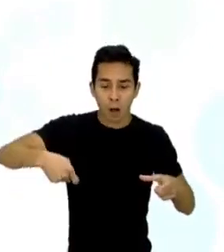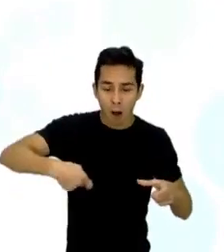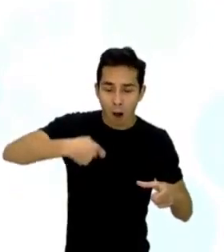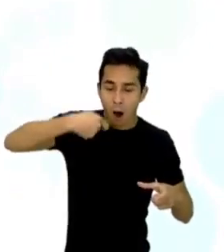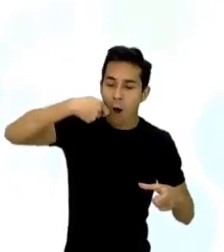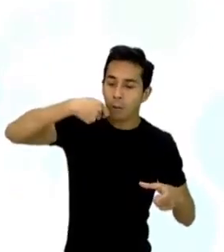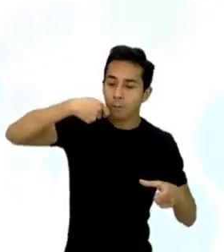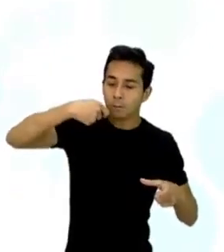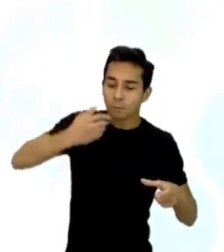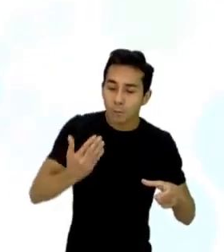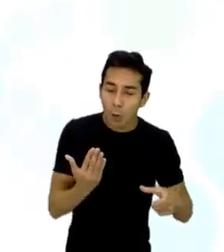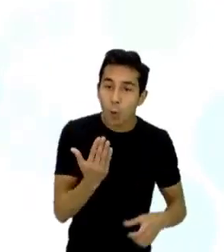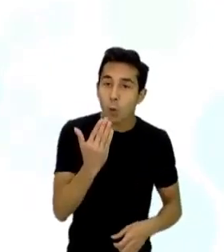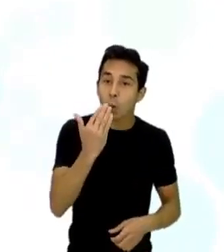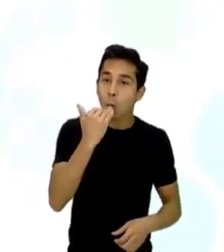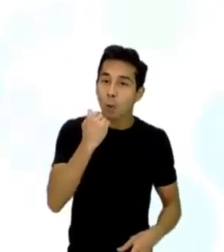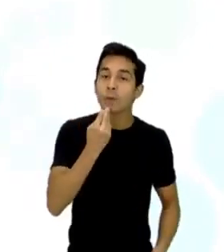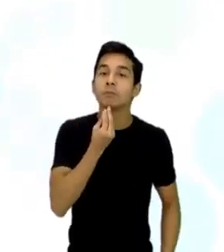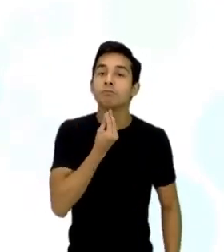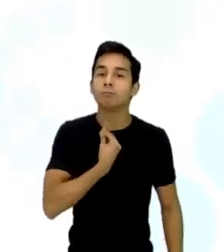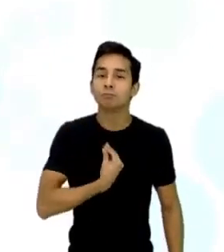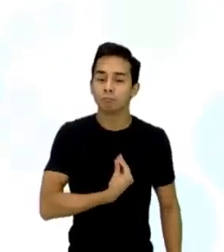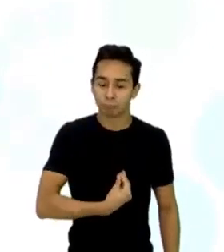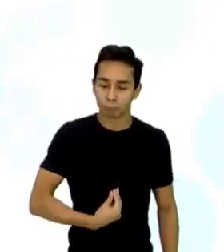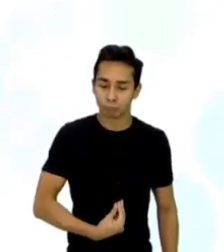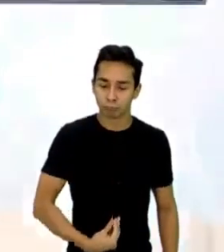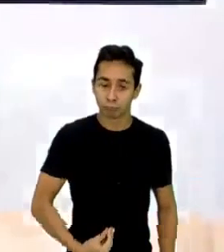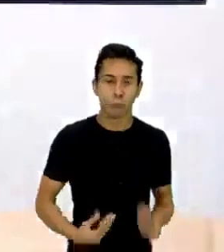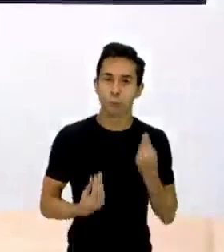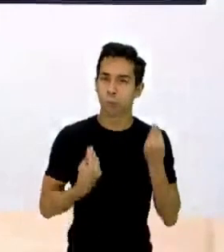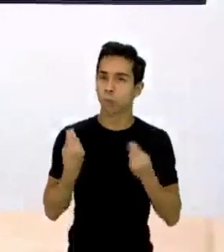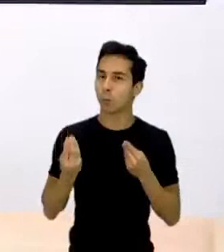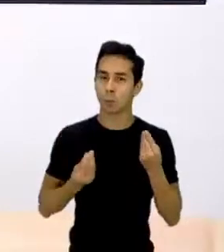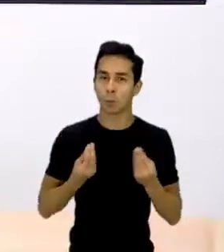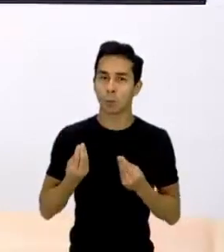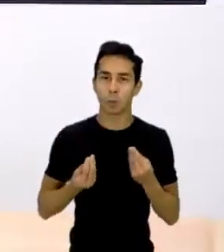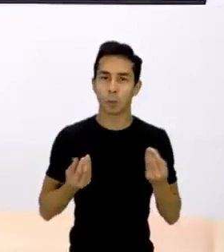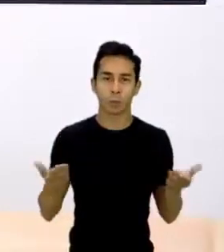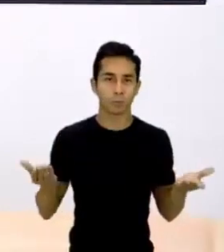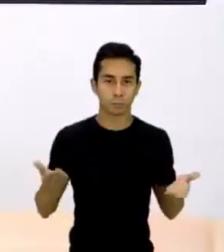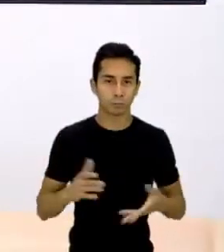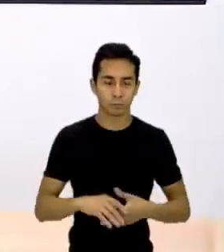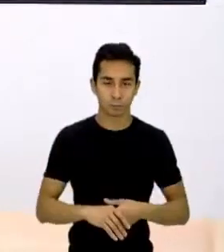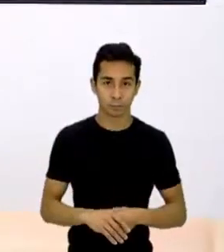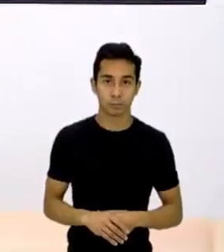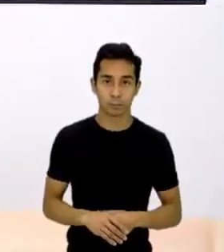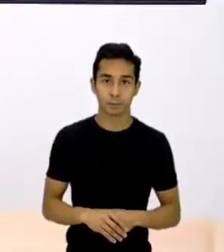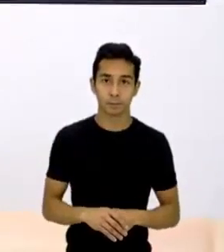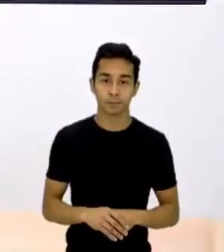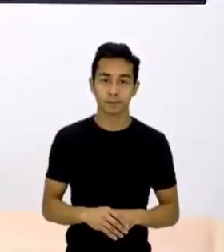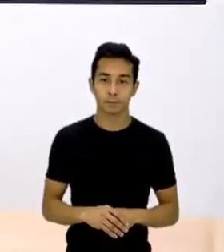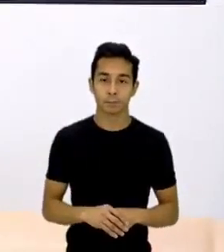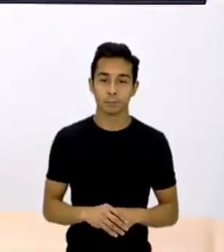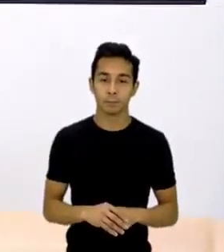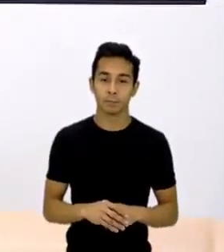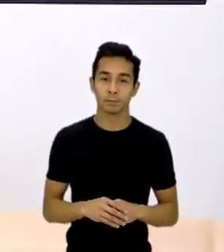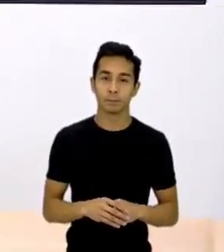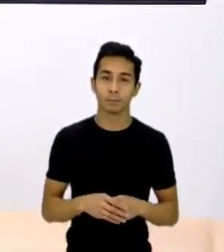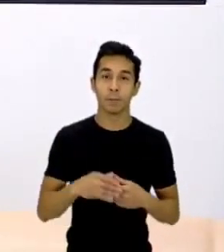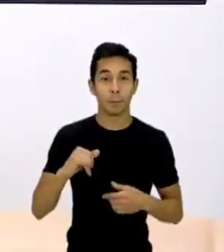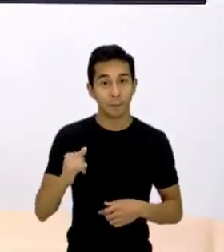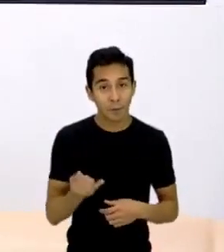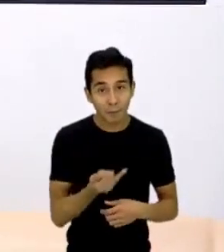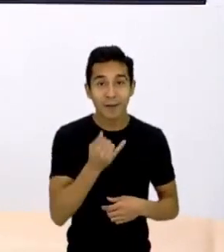no nosso corpo? Então, quando a gente se alimenta, qual é esse caminho que vem, né? Já quero falar um bom dia aí